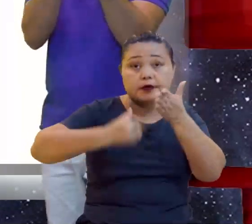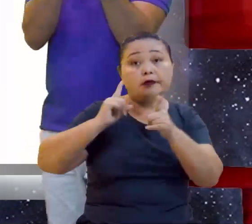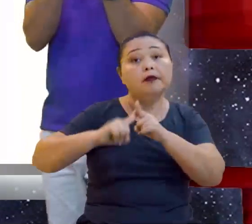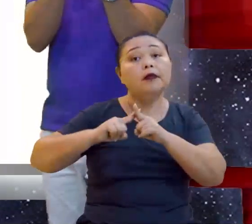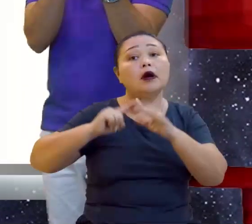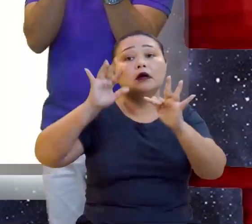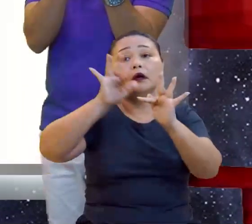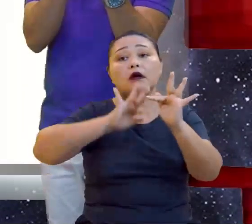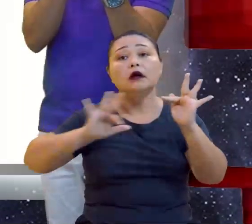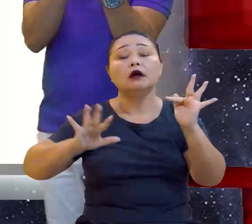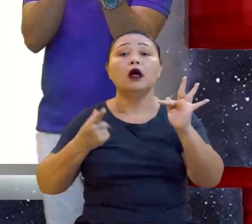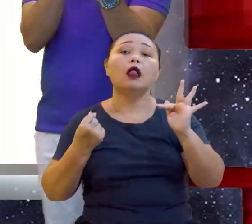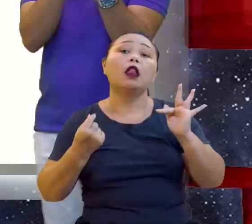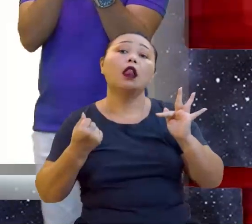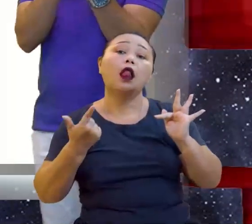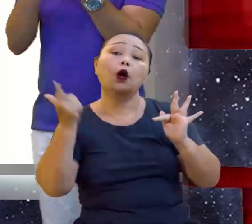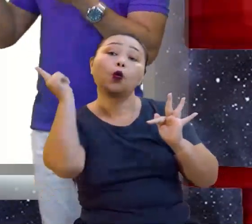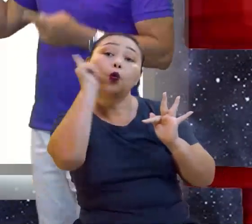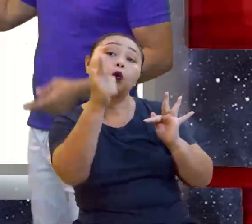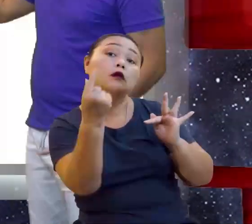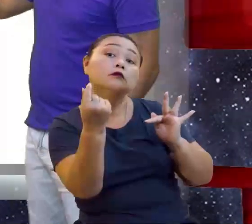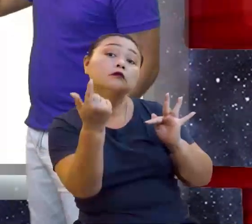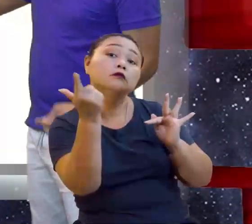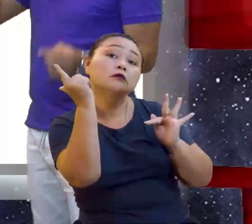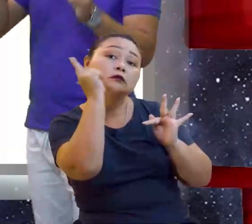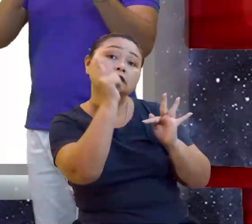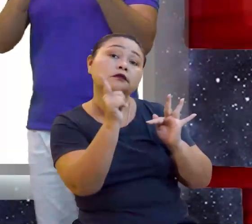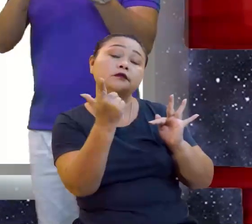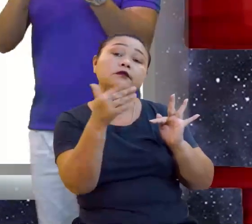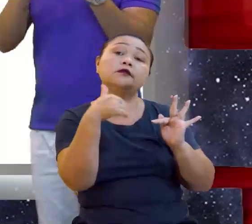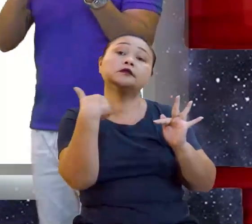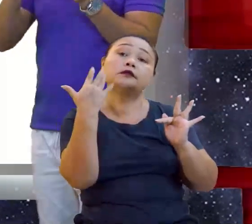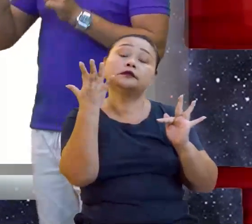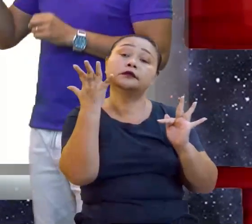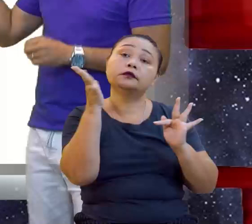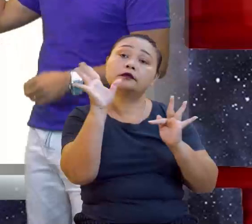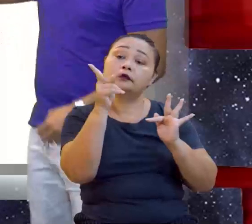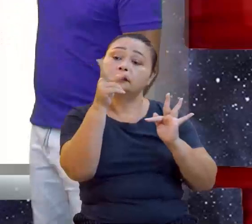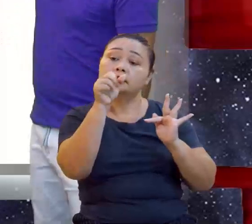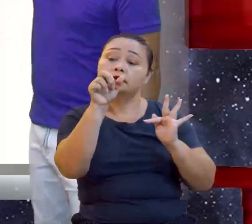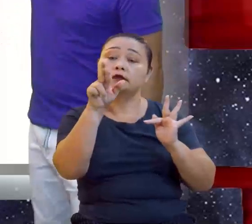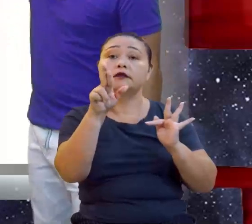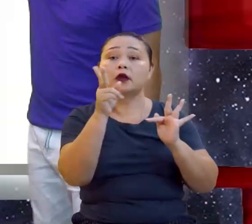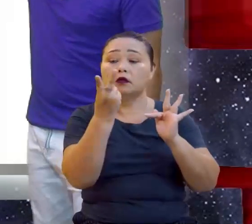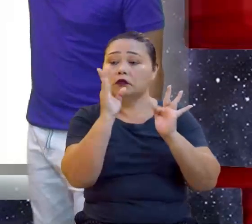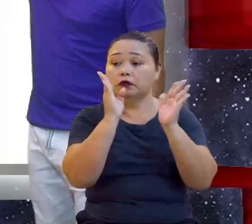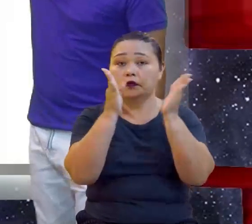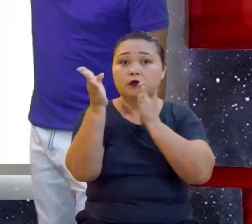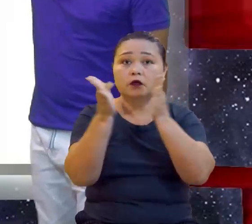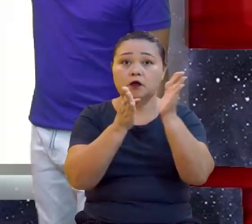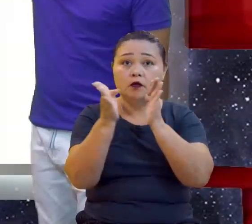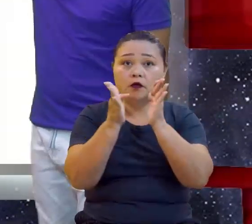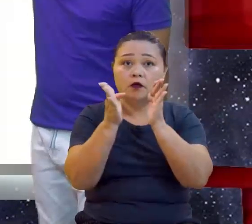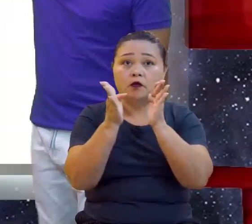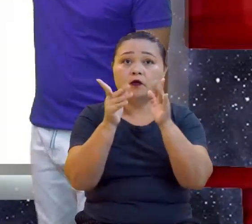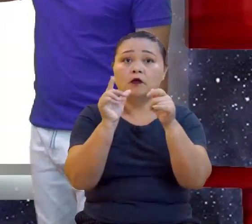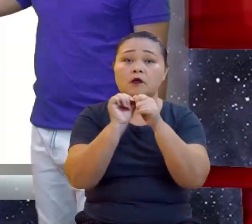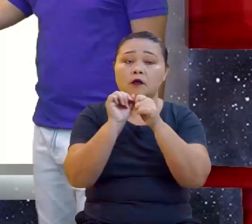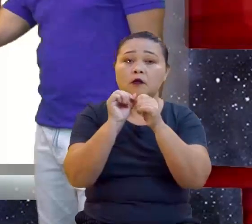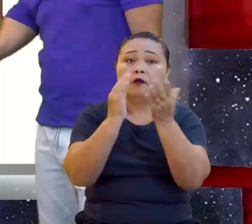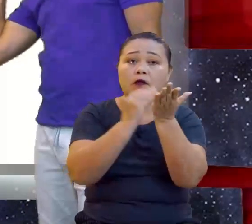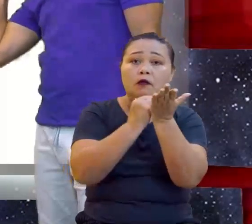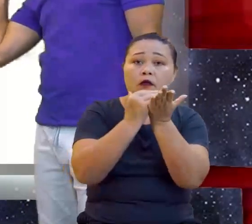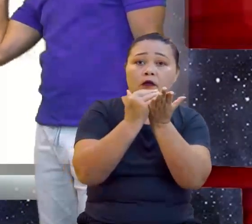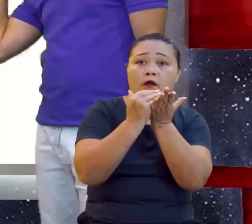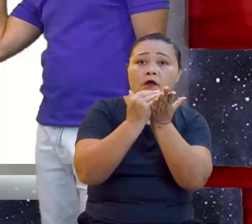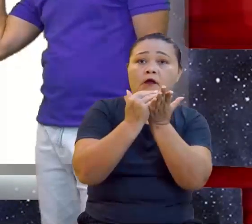de arrecadação. Então, o par ordenado vai ser o quê? O valor do ingresso lá atrás